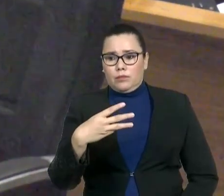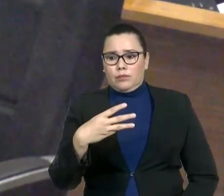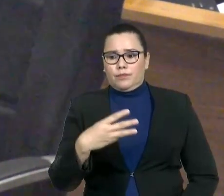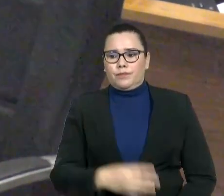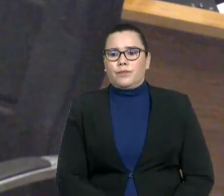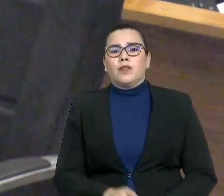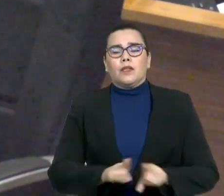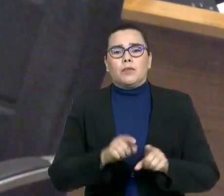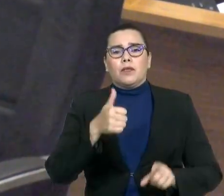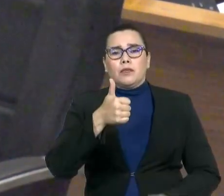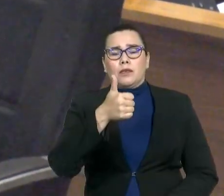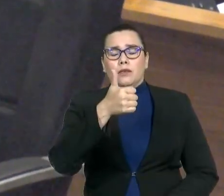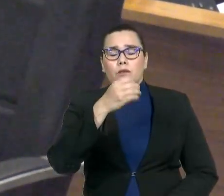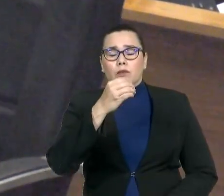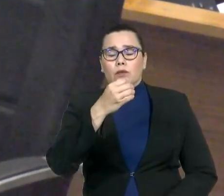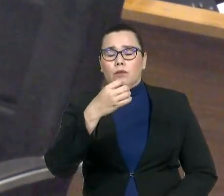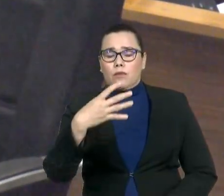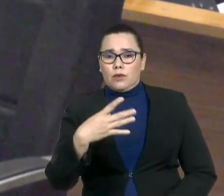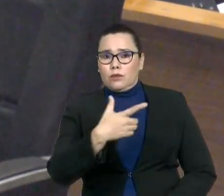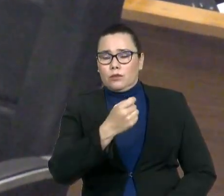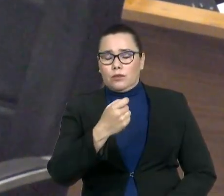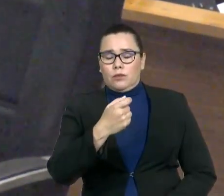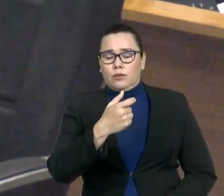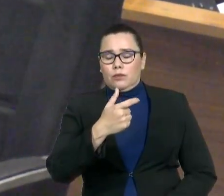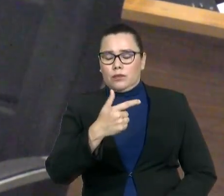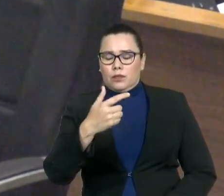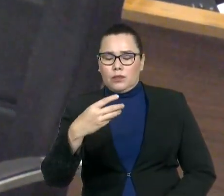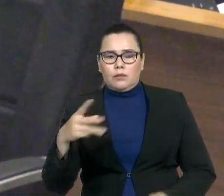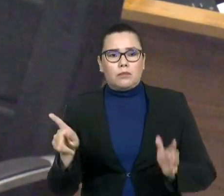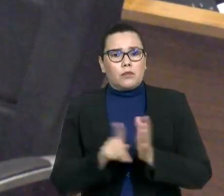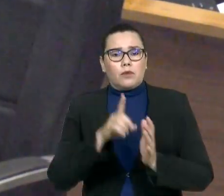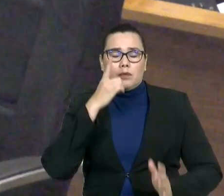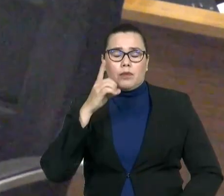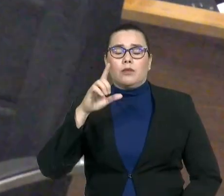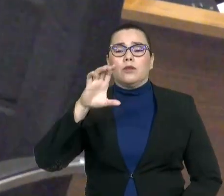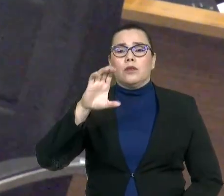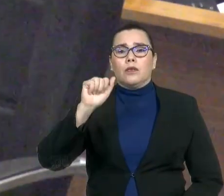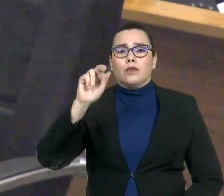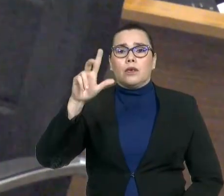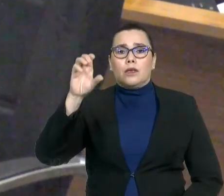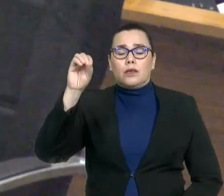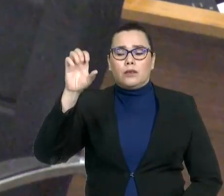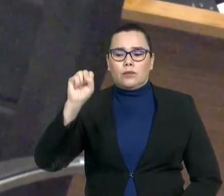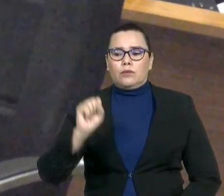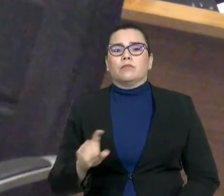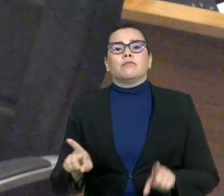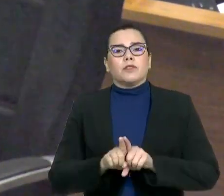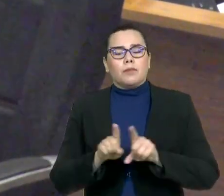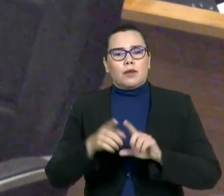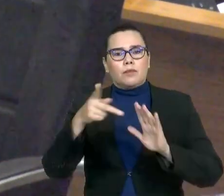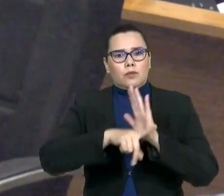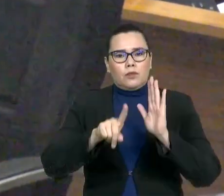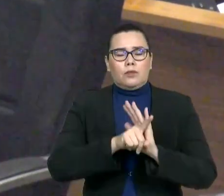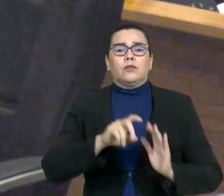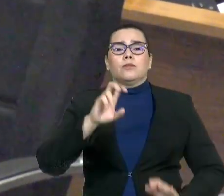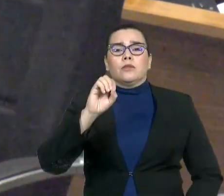e 104.003, ambos de autoria do deputado Carlos Lula. Em primeiro turno, tramitação ordinária, foram aprovados os projetos de lei